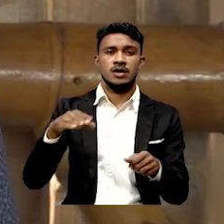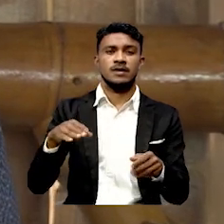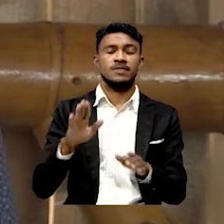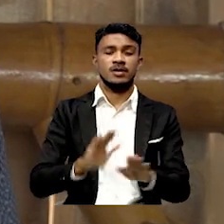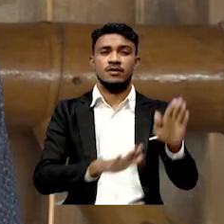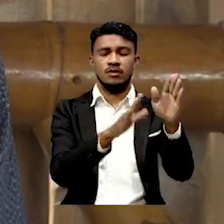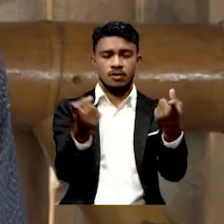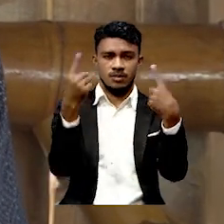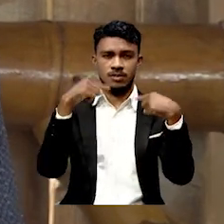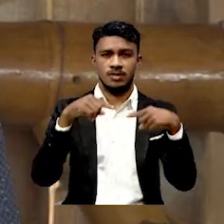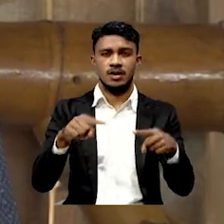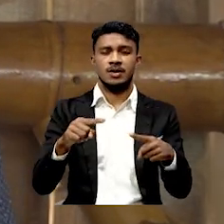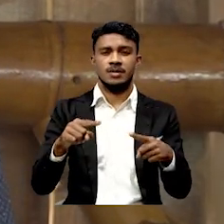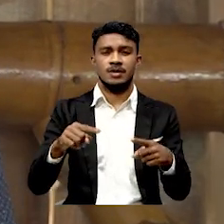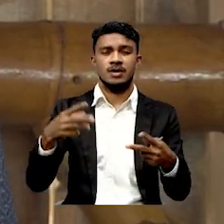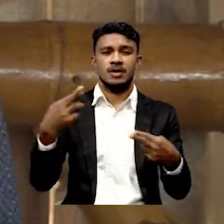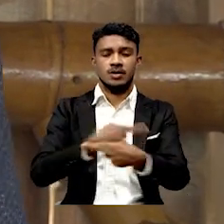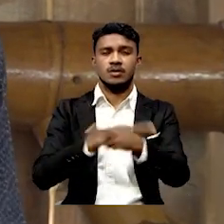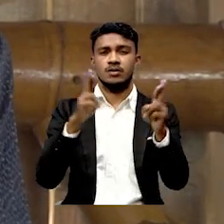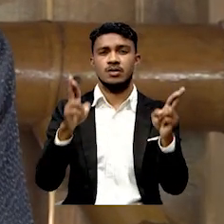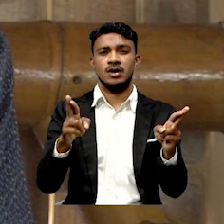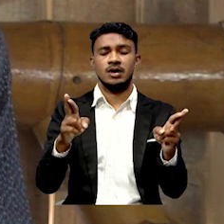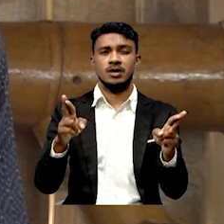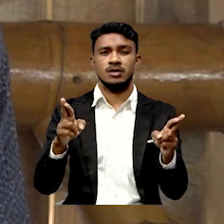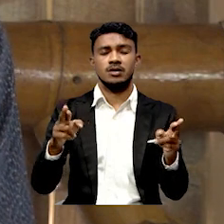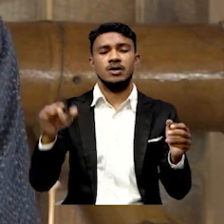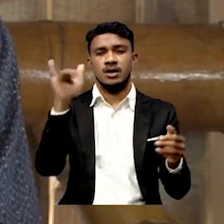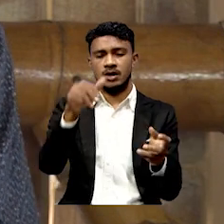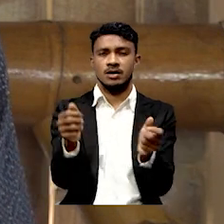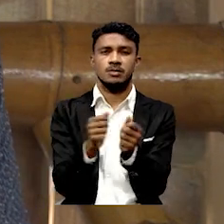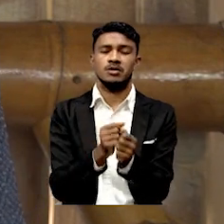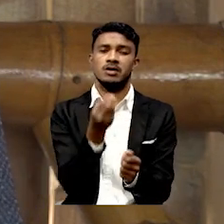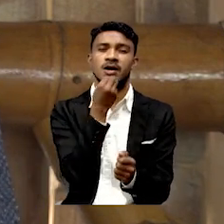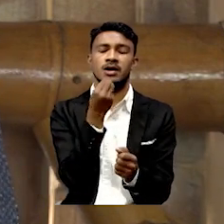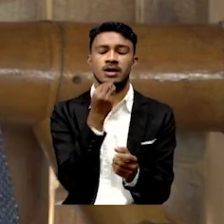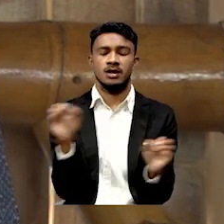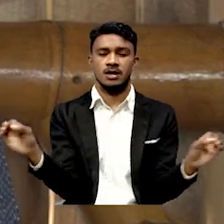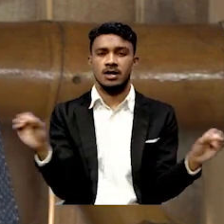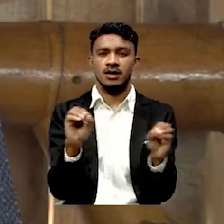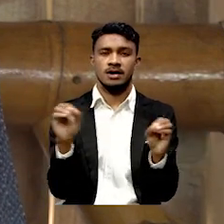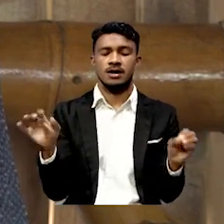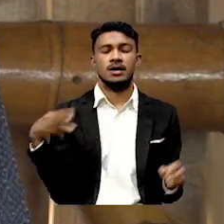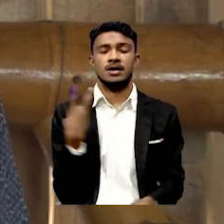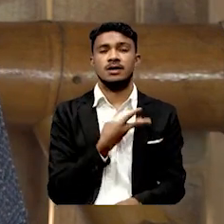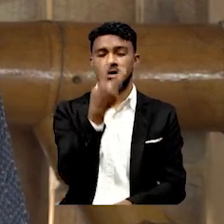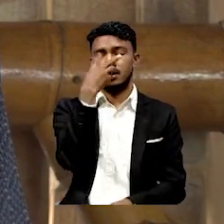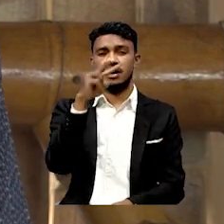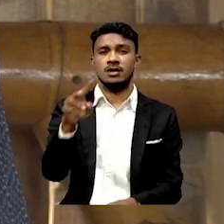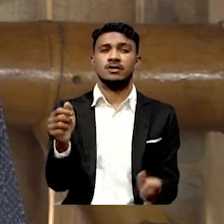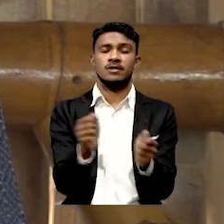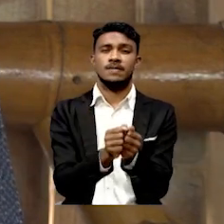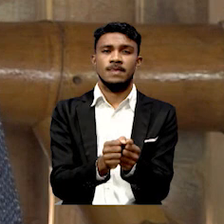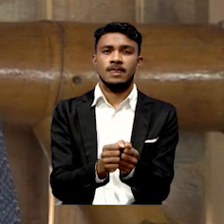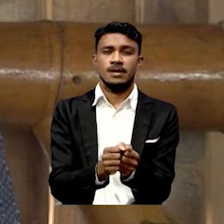e quarto, uma casa de banho, uma laia, nutrição laia. Então, está reto, bolsa de estudo,